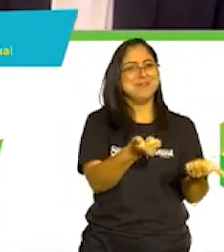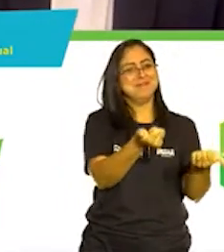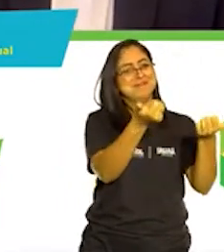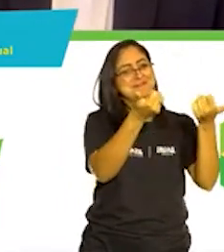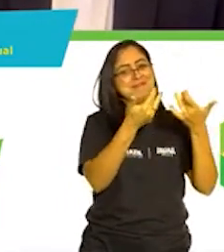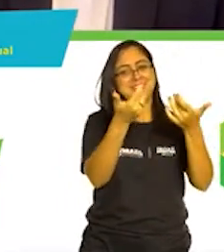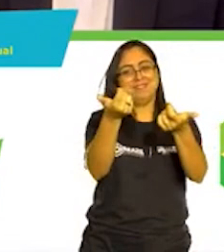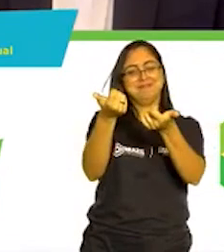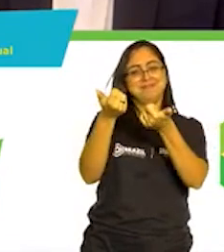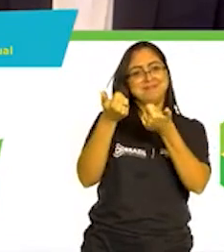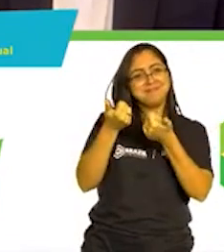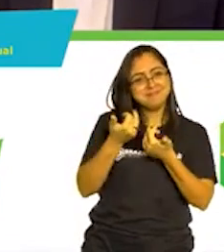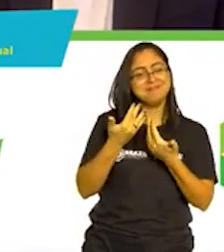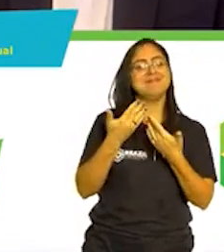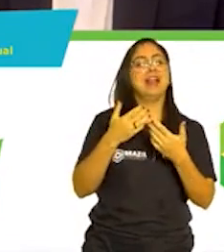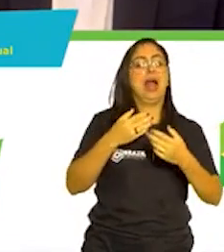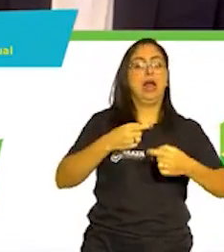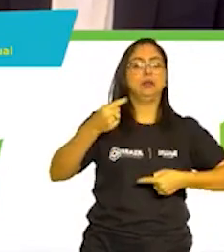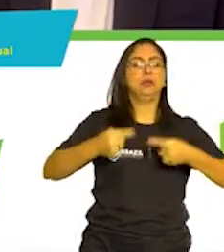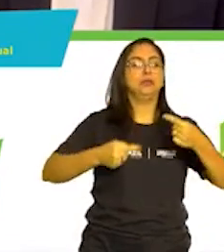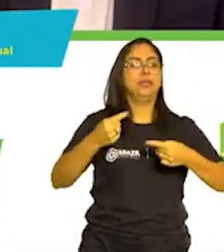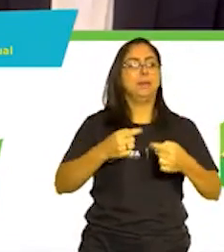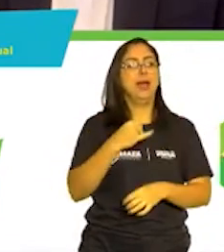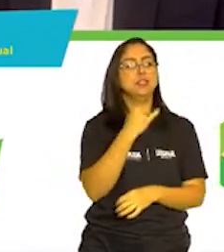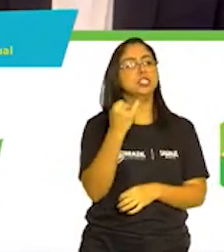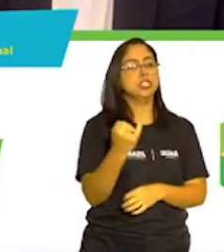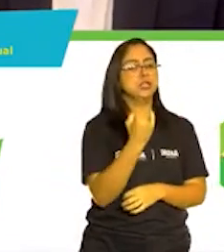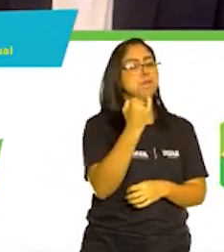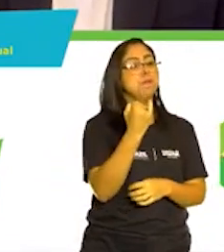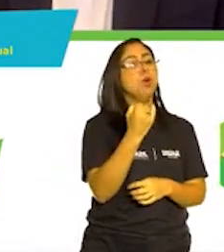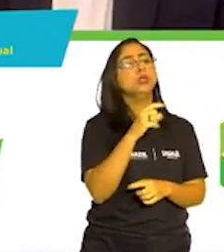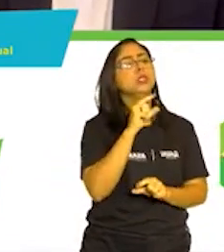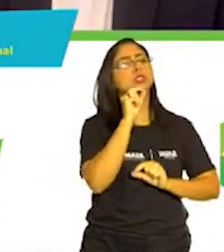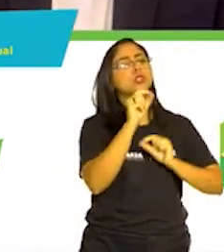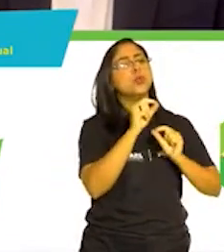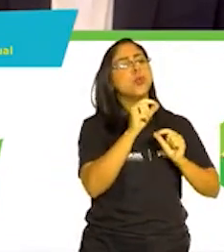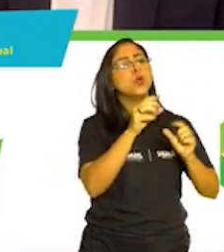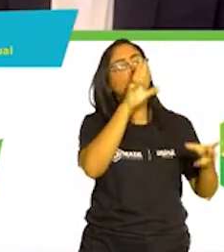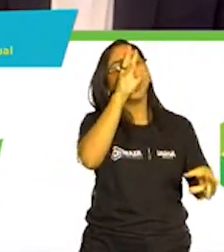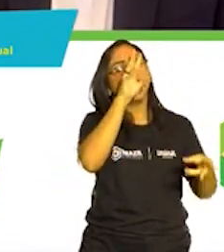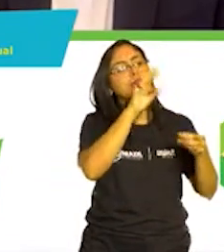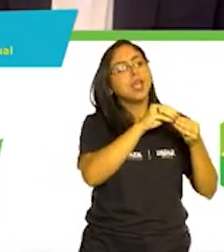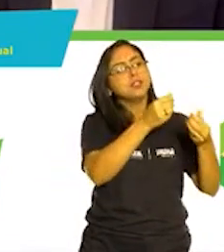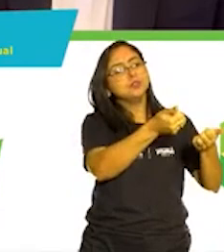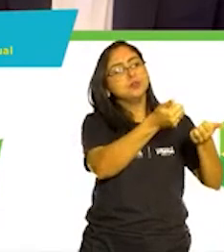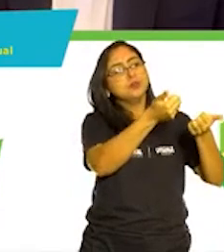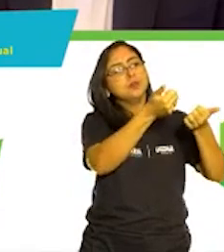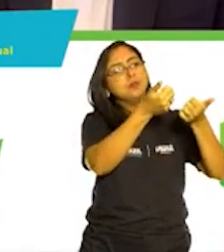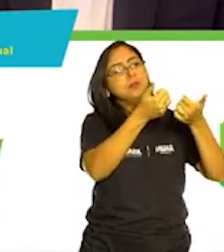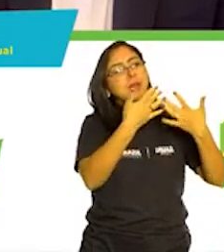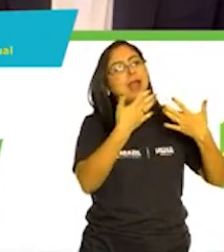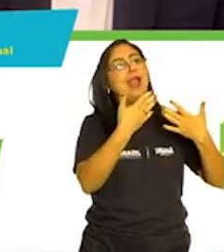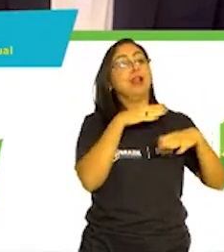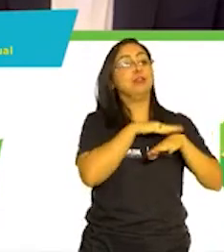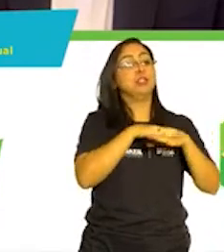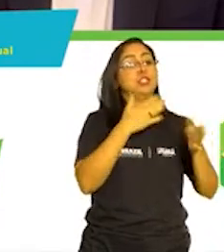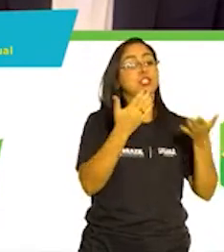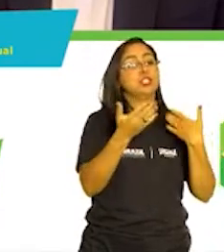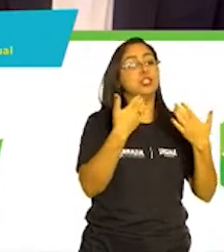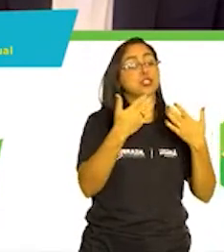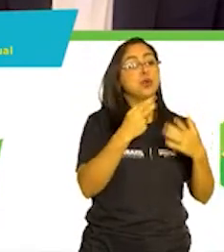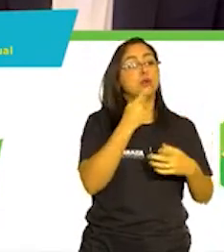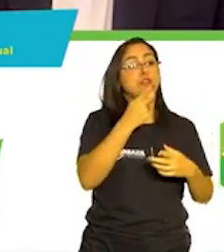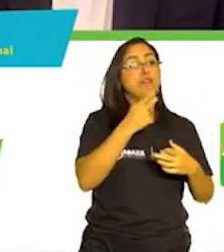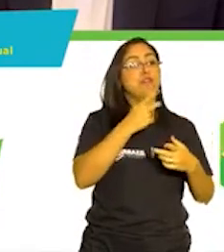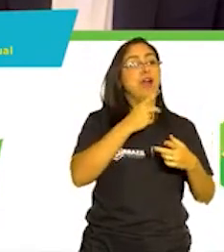aqui do nosso debate, que vocês acham que é importante que fique quando a gente discute reforma fiscal